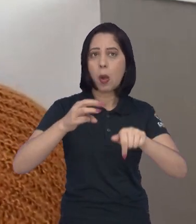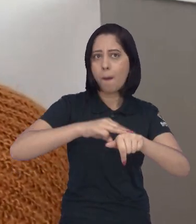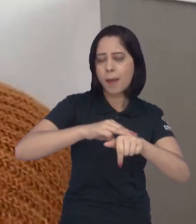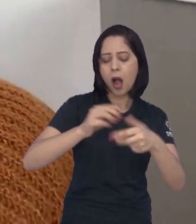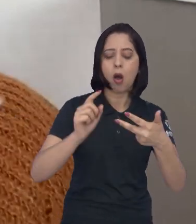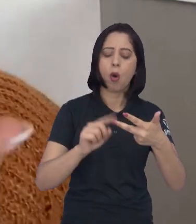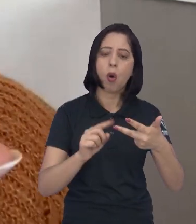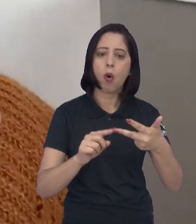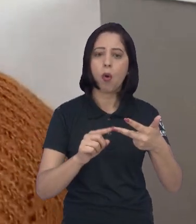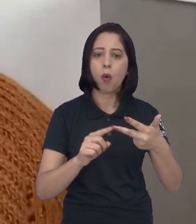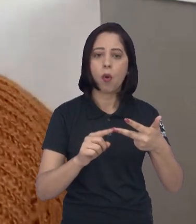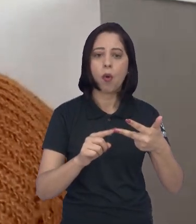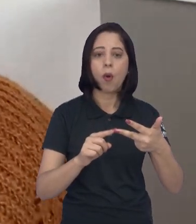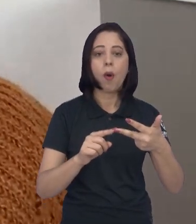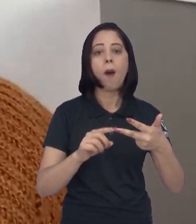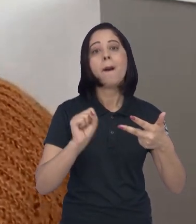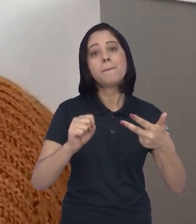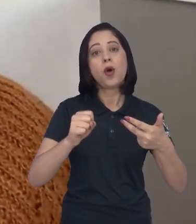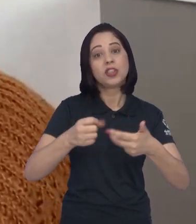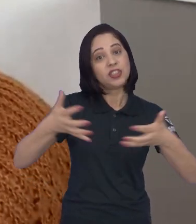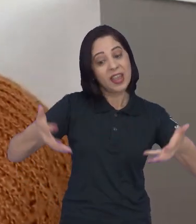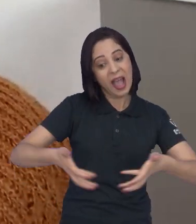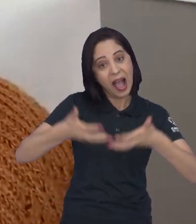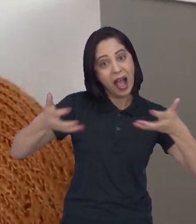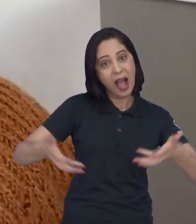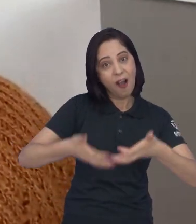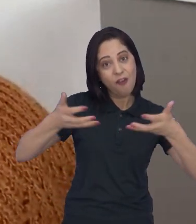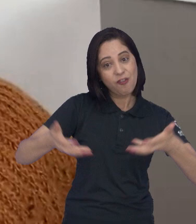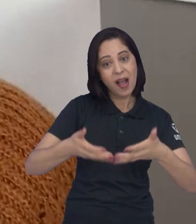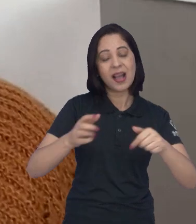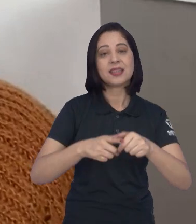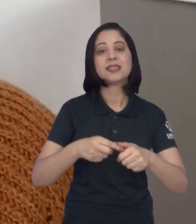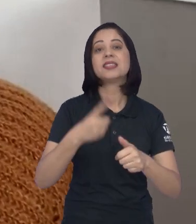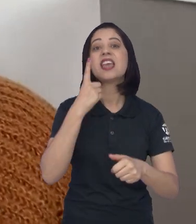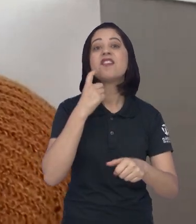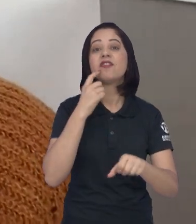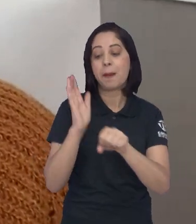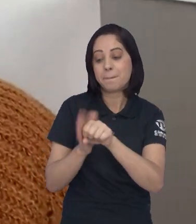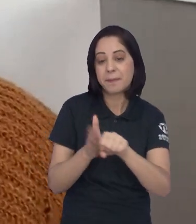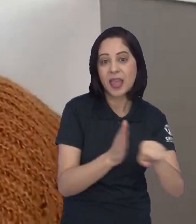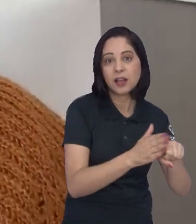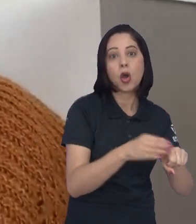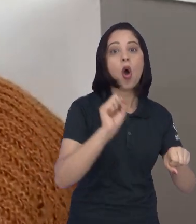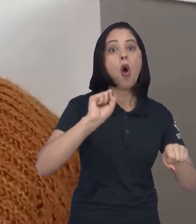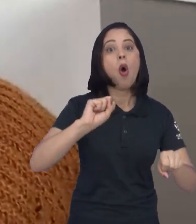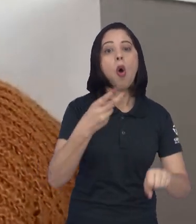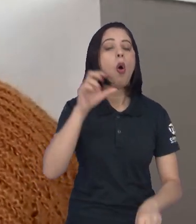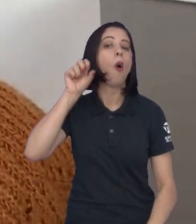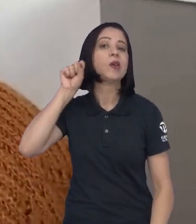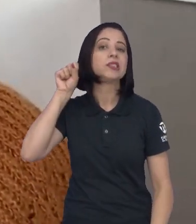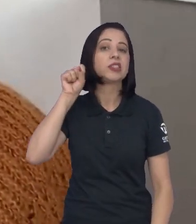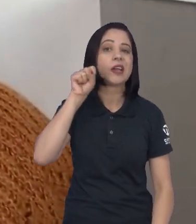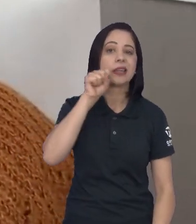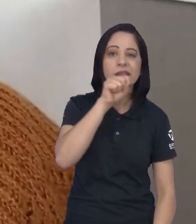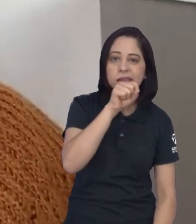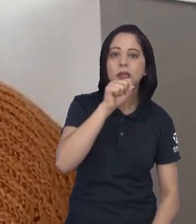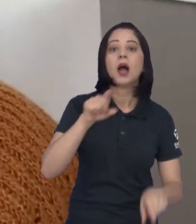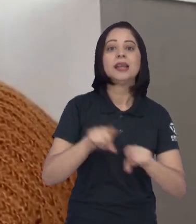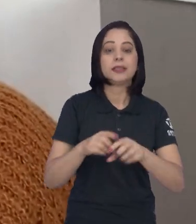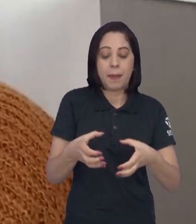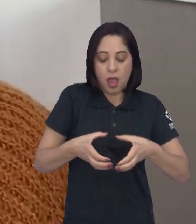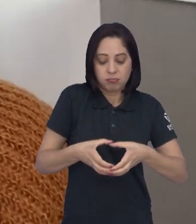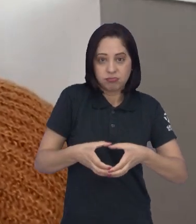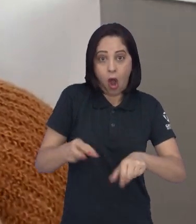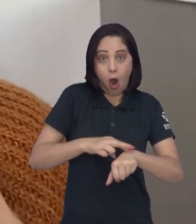costumo falar vamos incluir o alface o tomate e a cenoura ou a rúcula beterraba e o